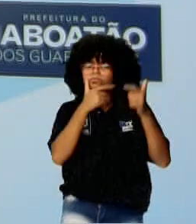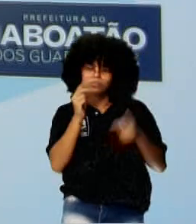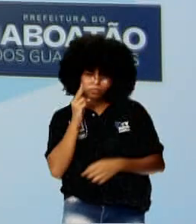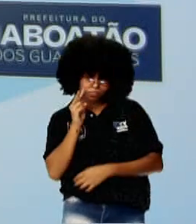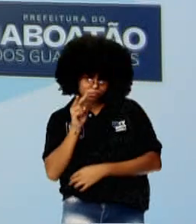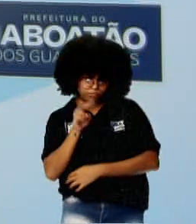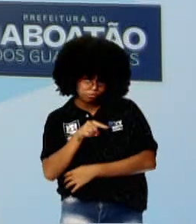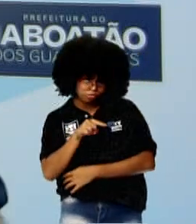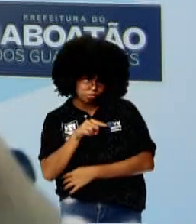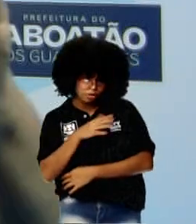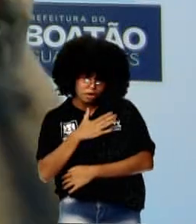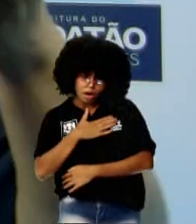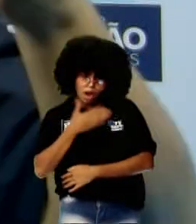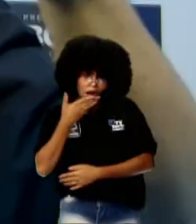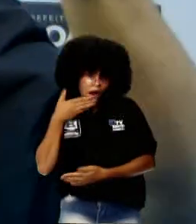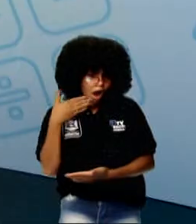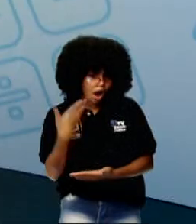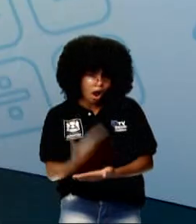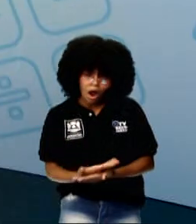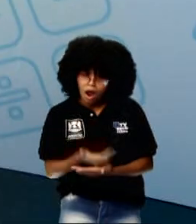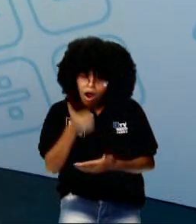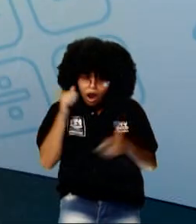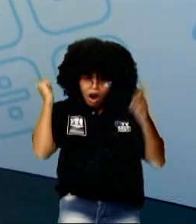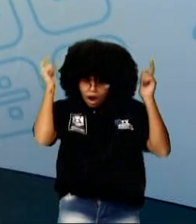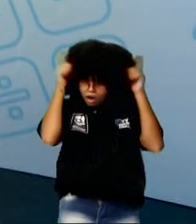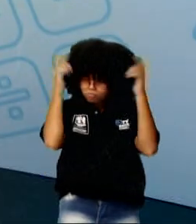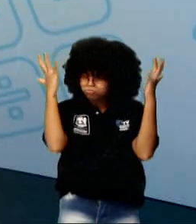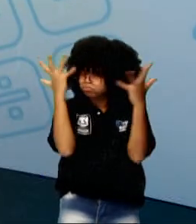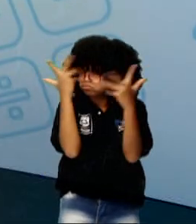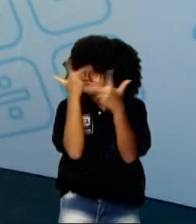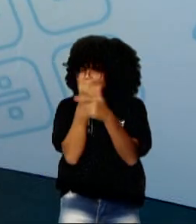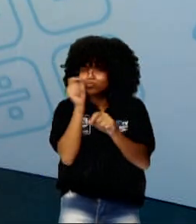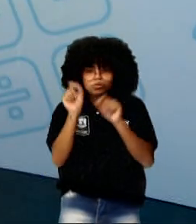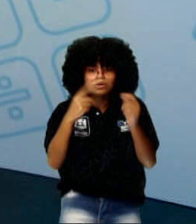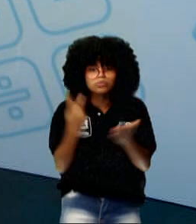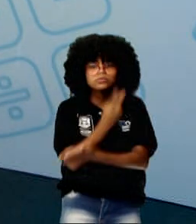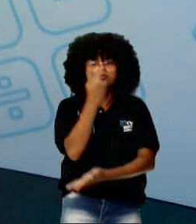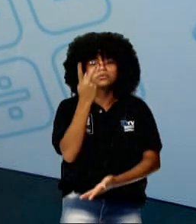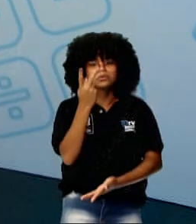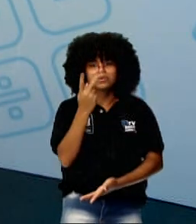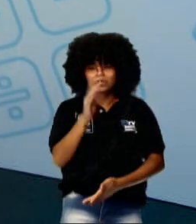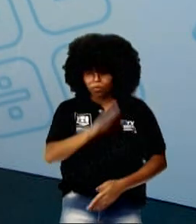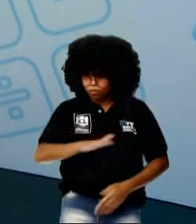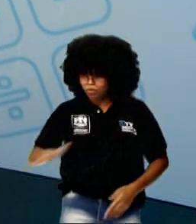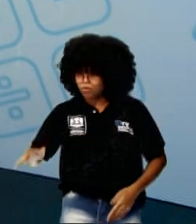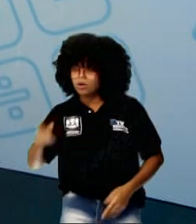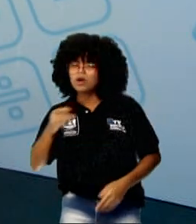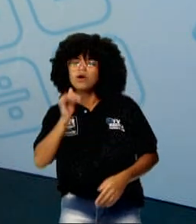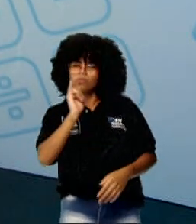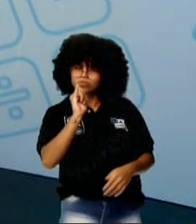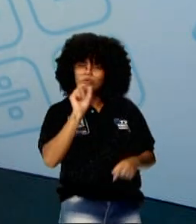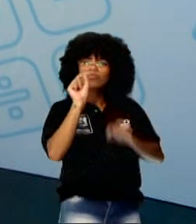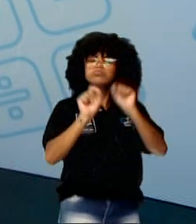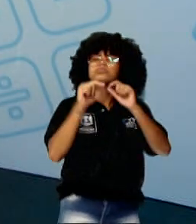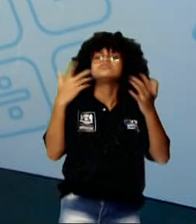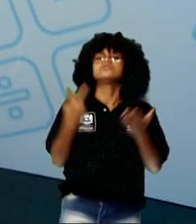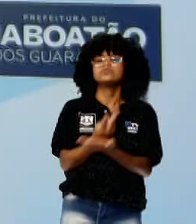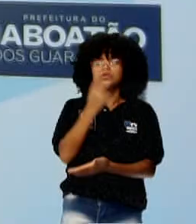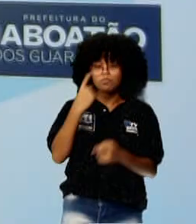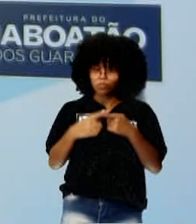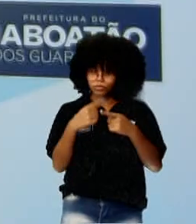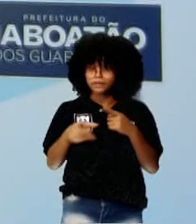disse, meu Deus, que princesa tão bonita, o que houve com ela? E os anões contaram o que tinha acontecido e por que ela estava ali